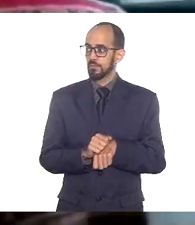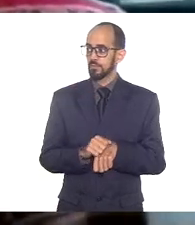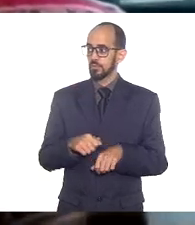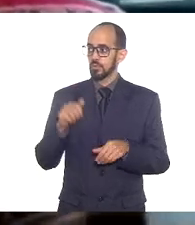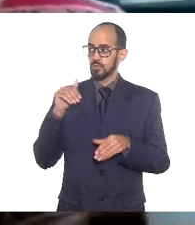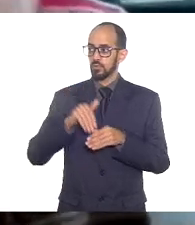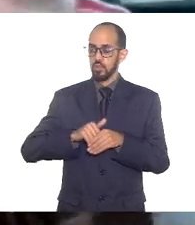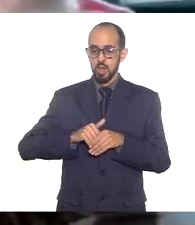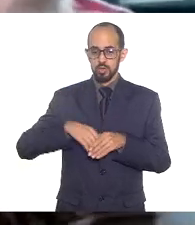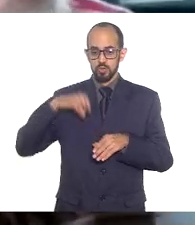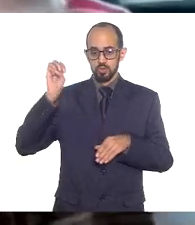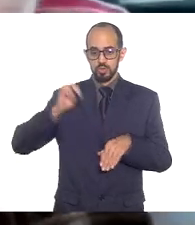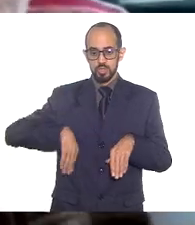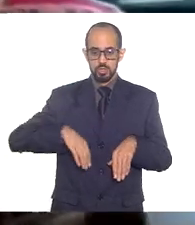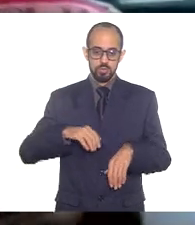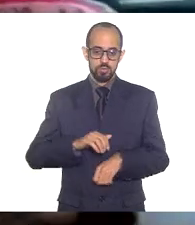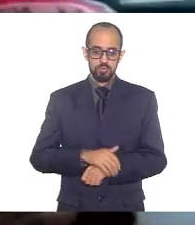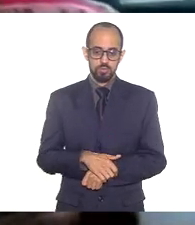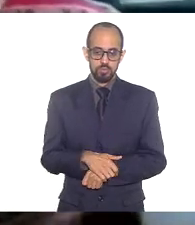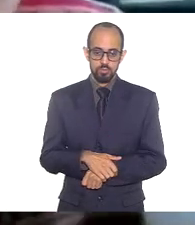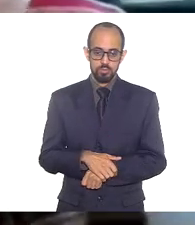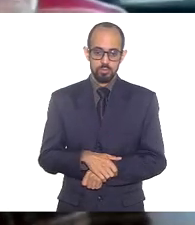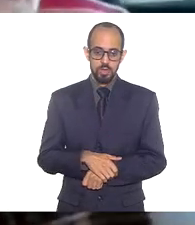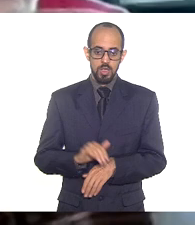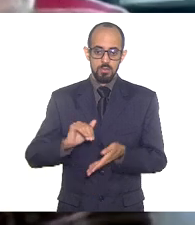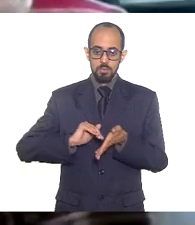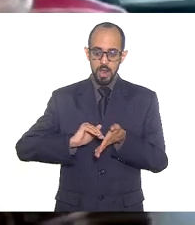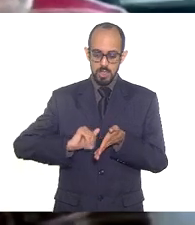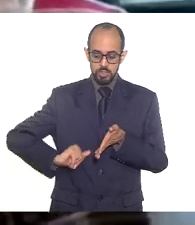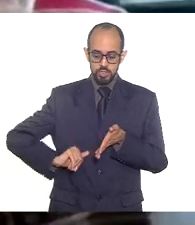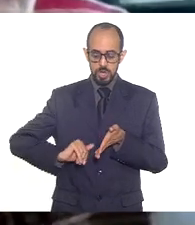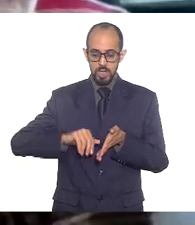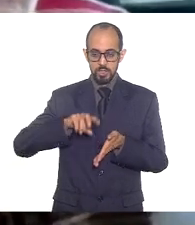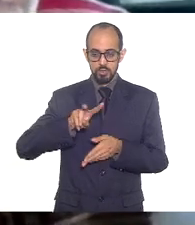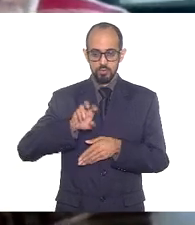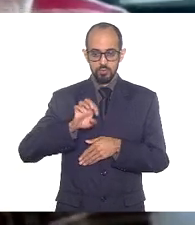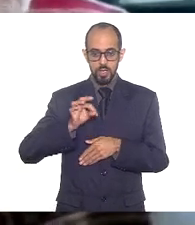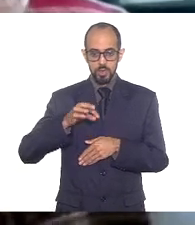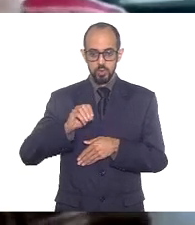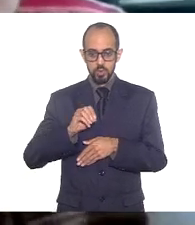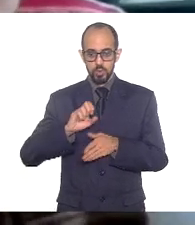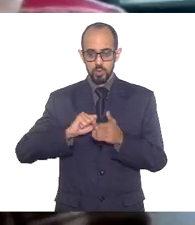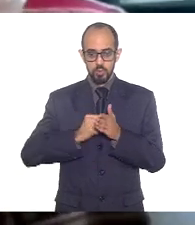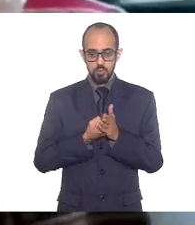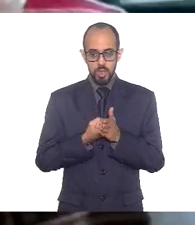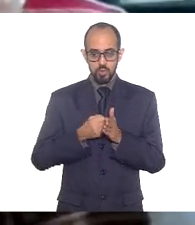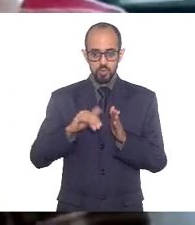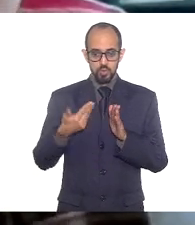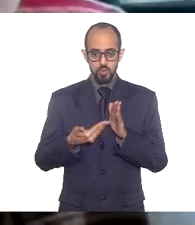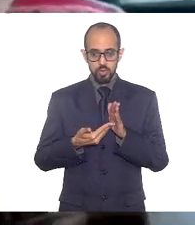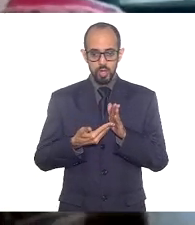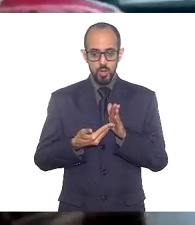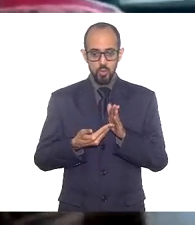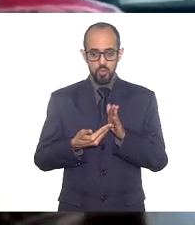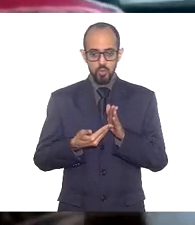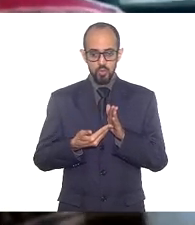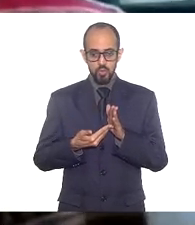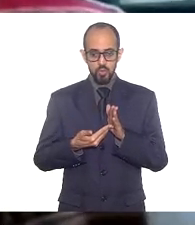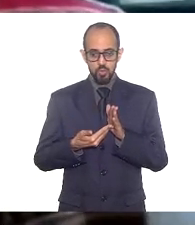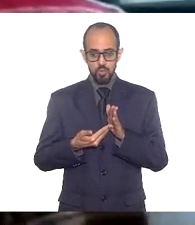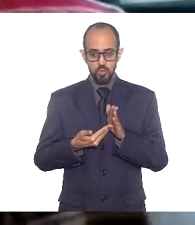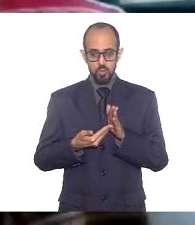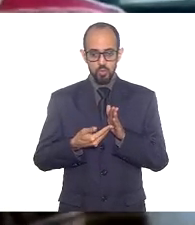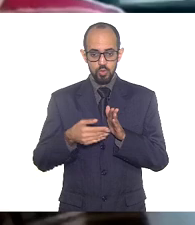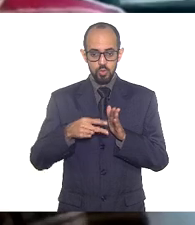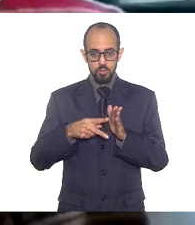voto sim pela derrubada do veto Total A posto ao